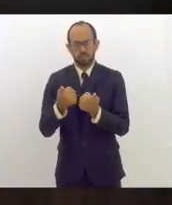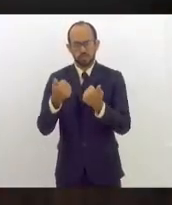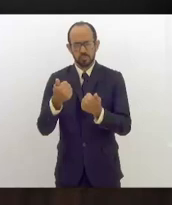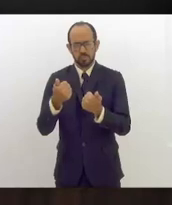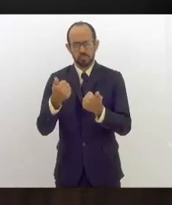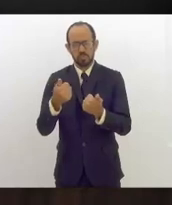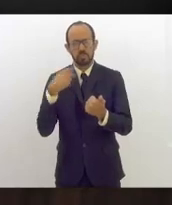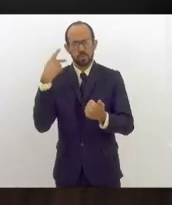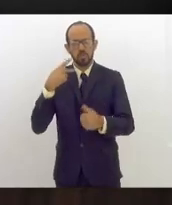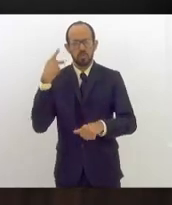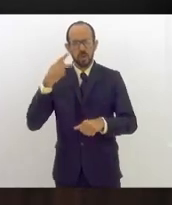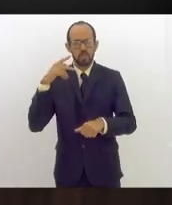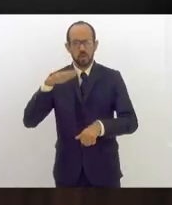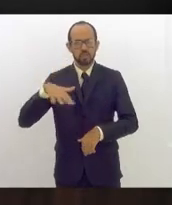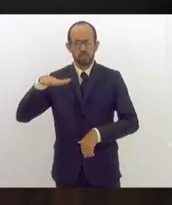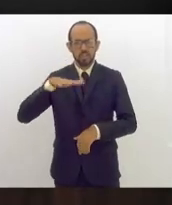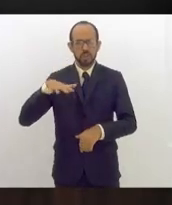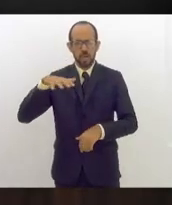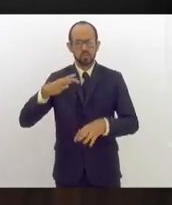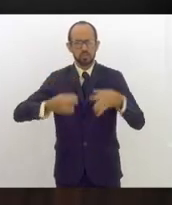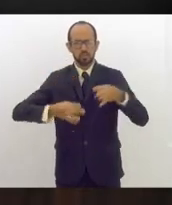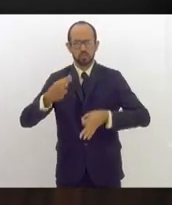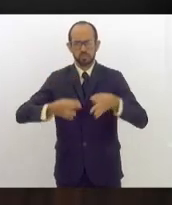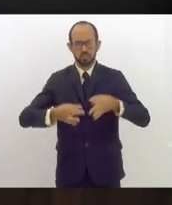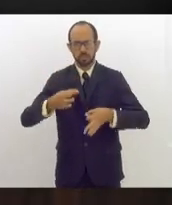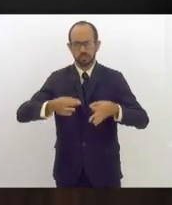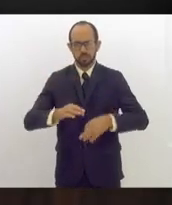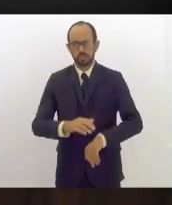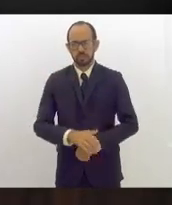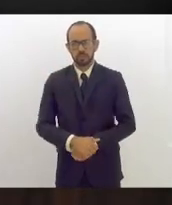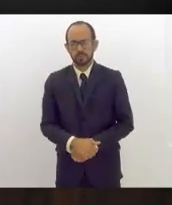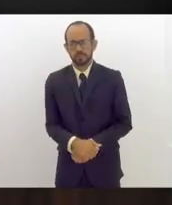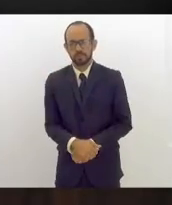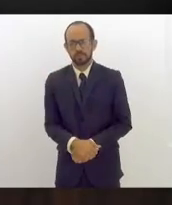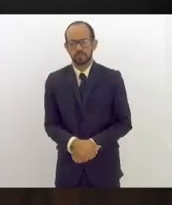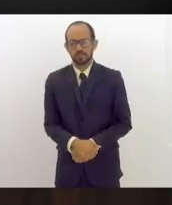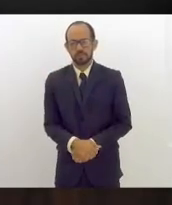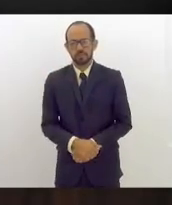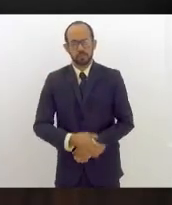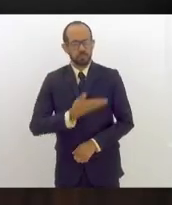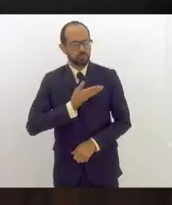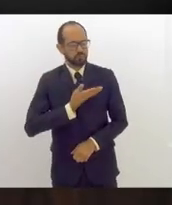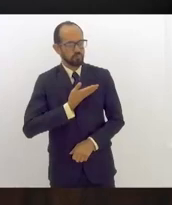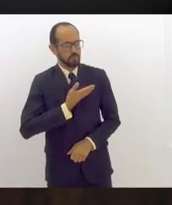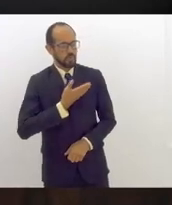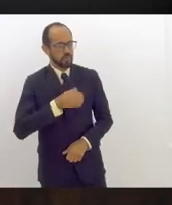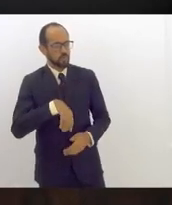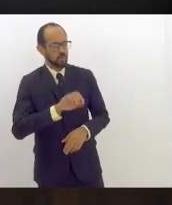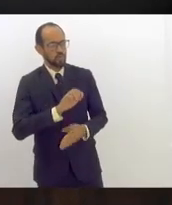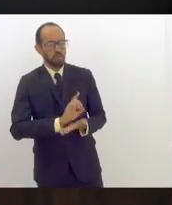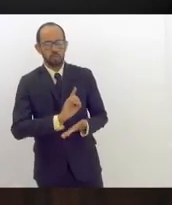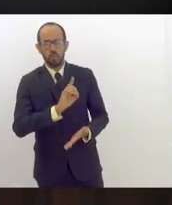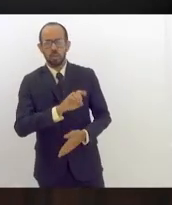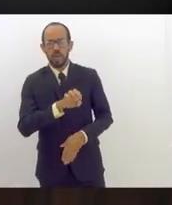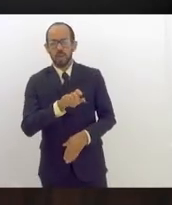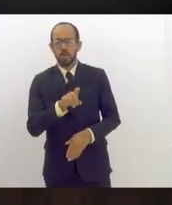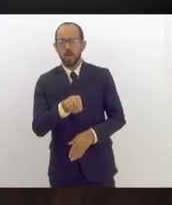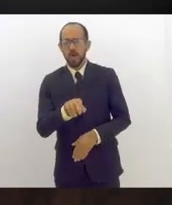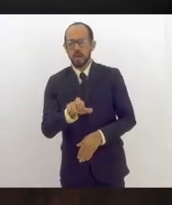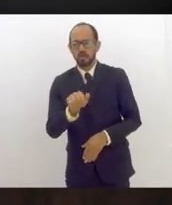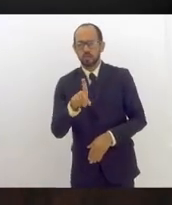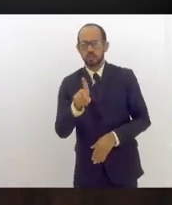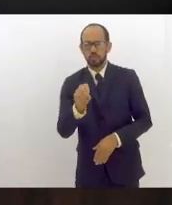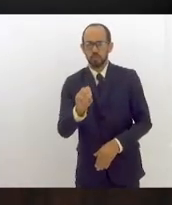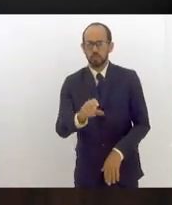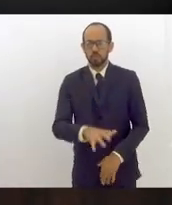procurador-geral de Justiça nosso amigo Dr Eduardo Lima Neto para estar conosco aqui